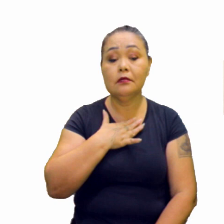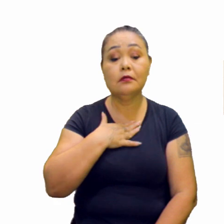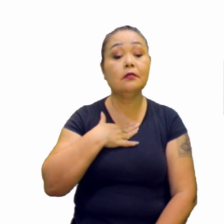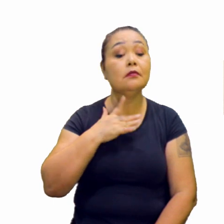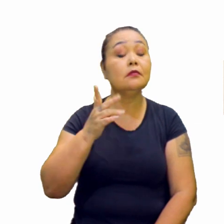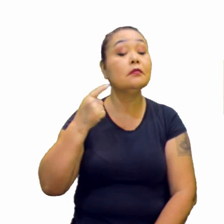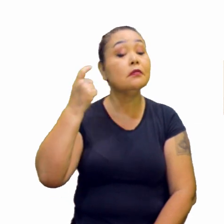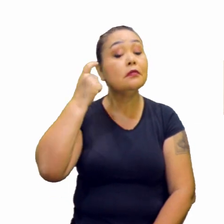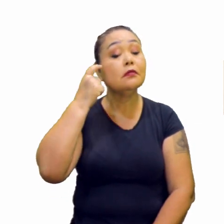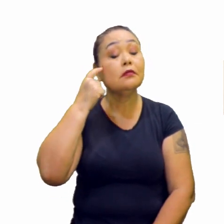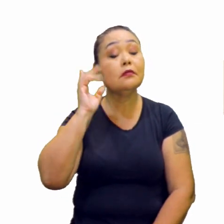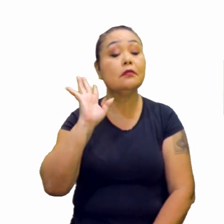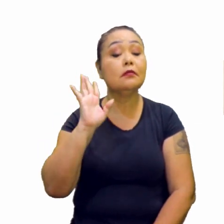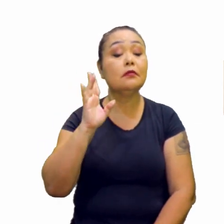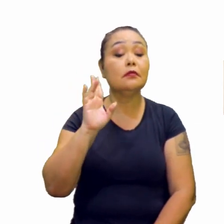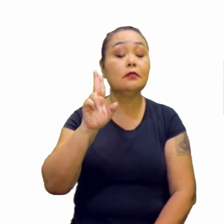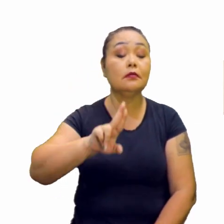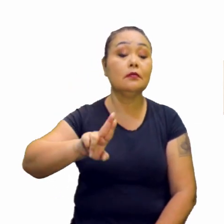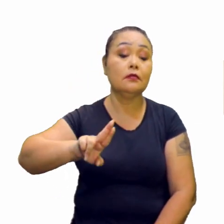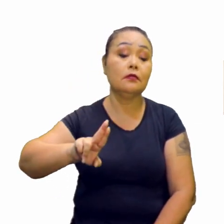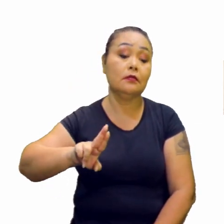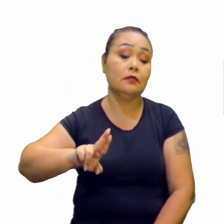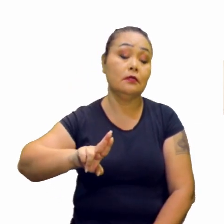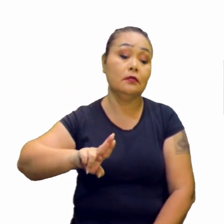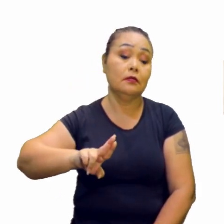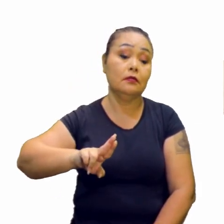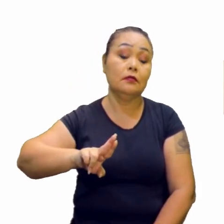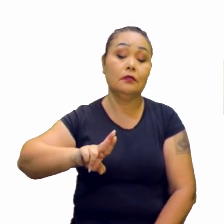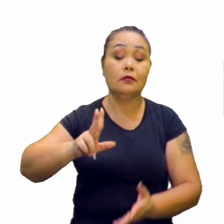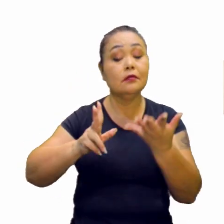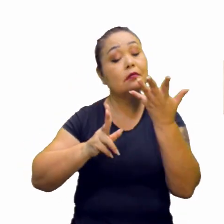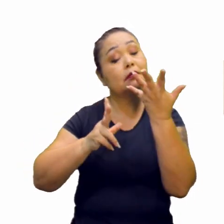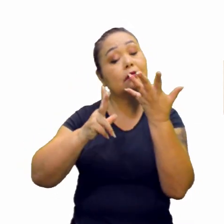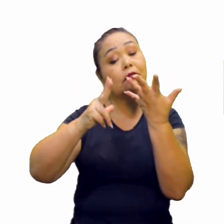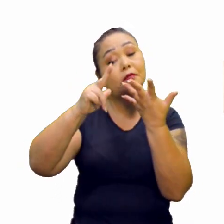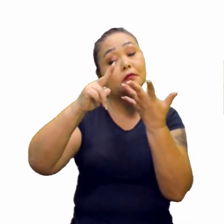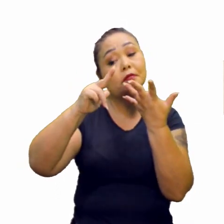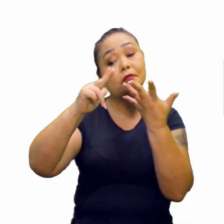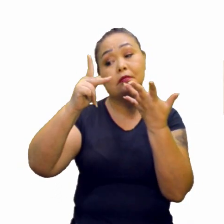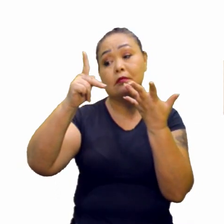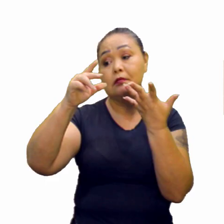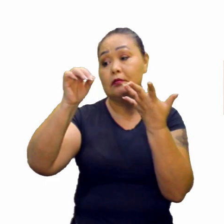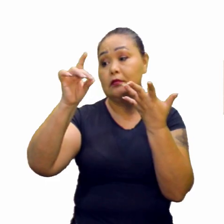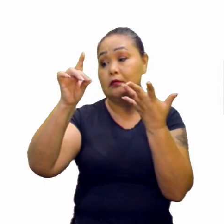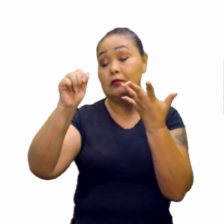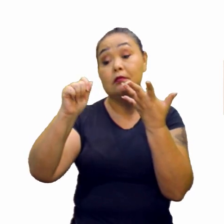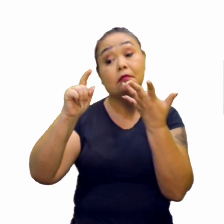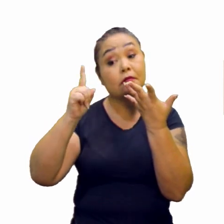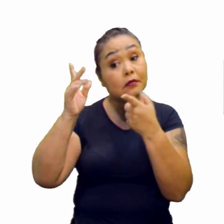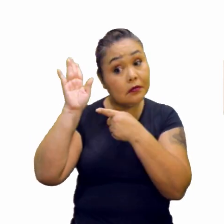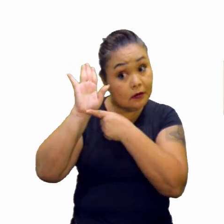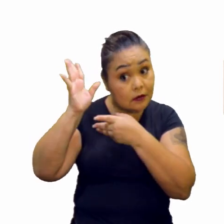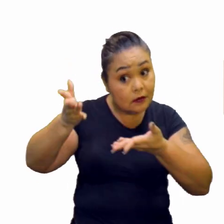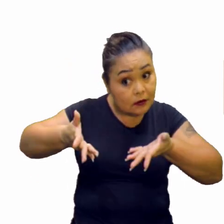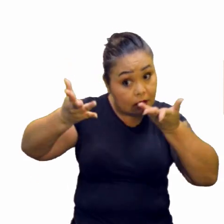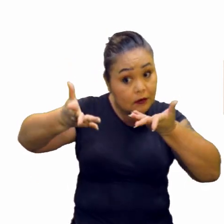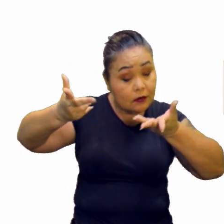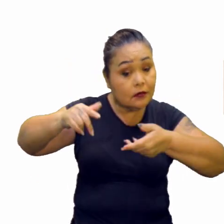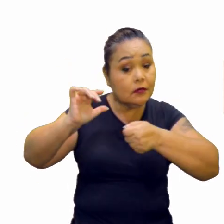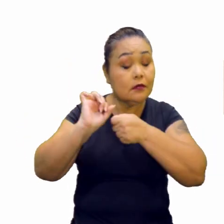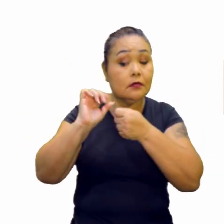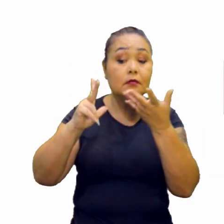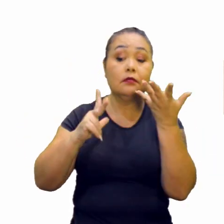nós utilizamos a poda, ela vai favorecer que todos